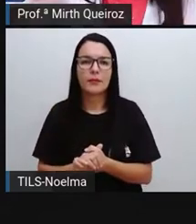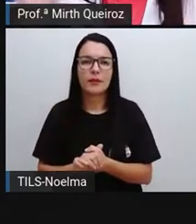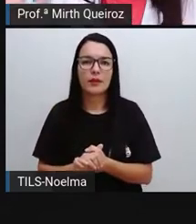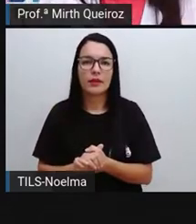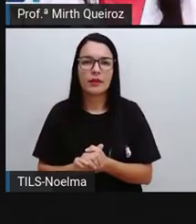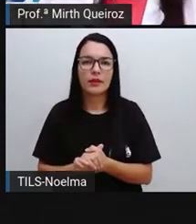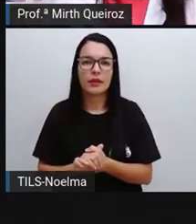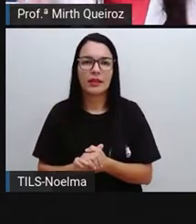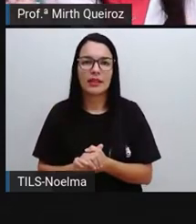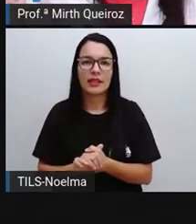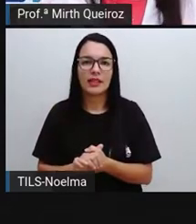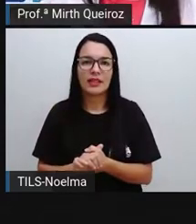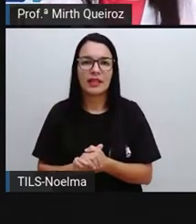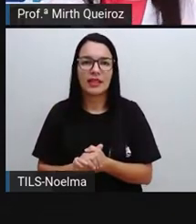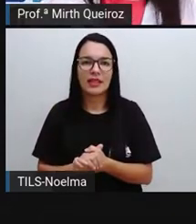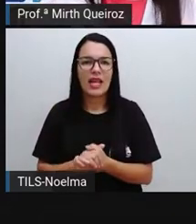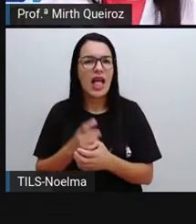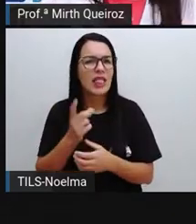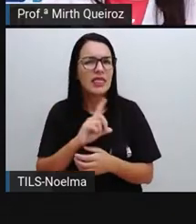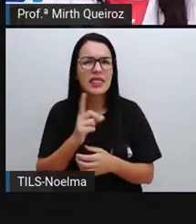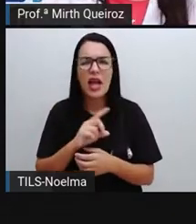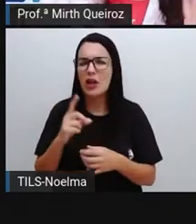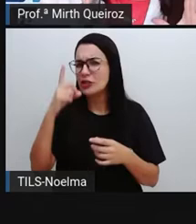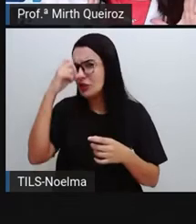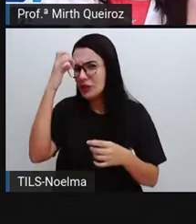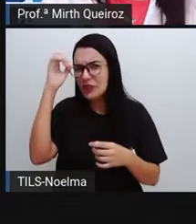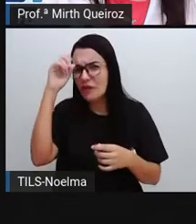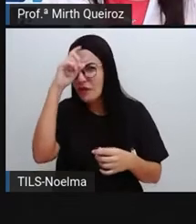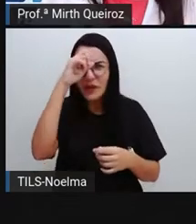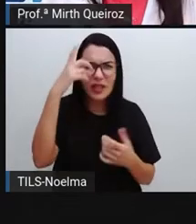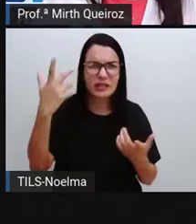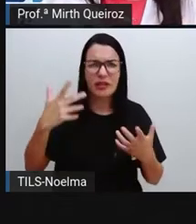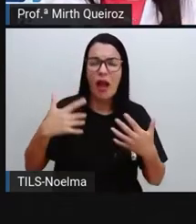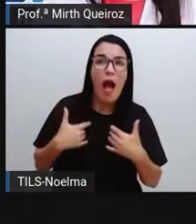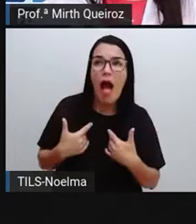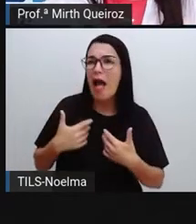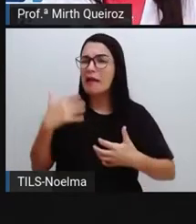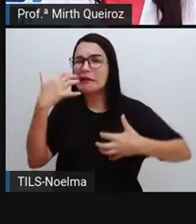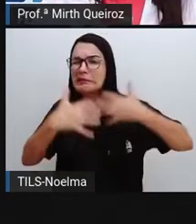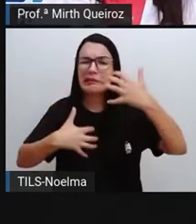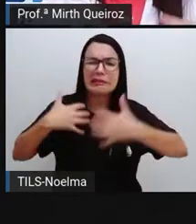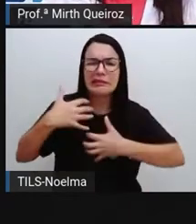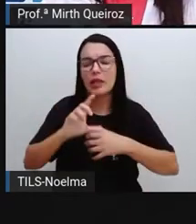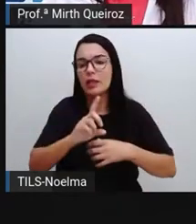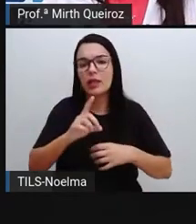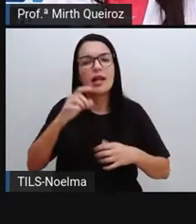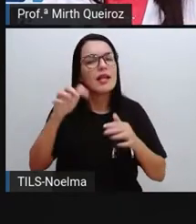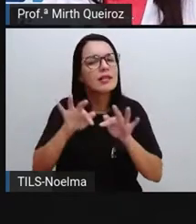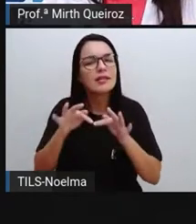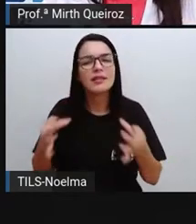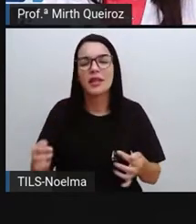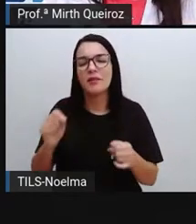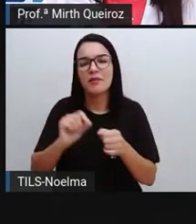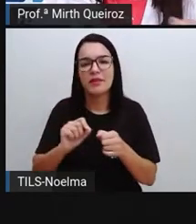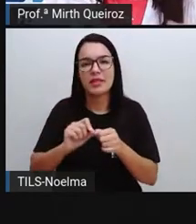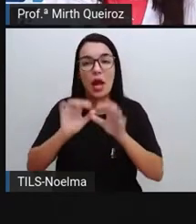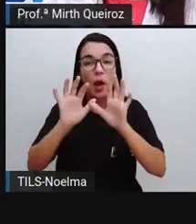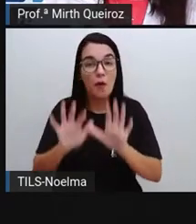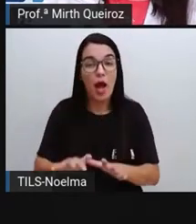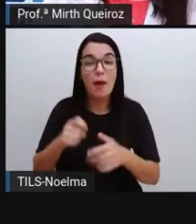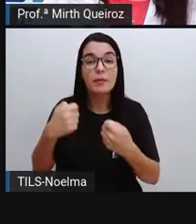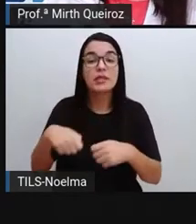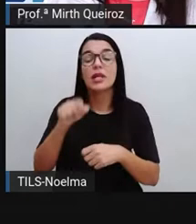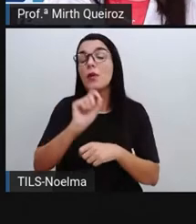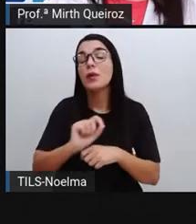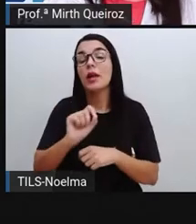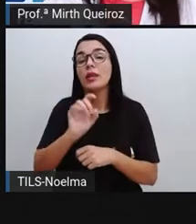bicho de sete cabeças, é muito difícil, não é algo assim, não. É muito simples de se fazer. E o que, que vocês vão precisar? Você precisa de